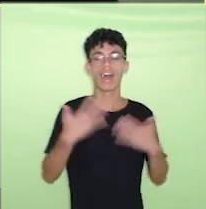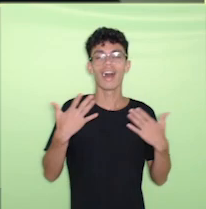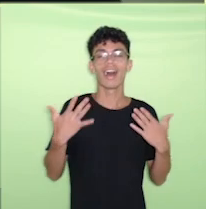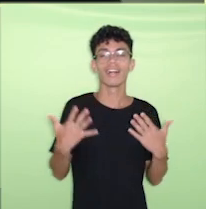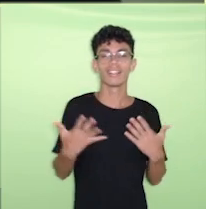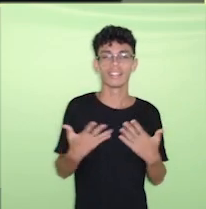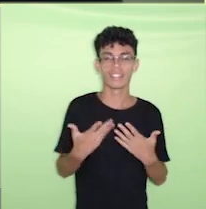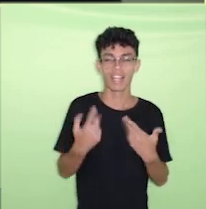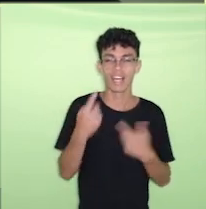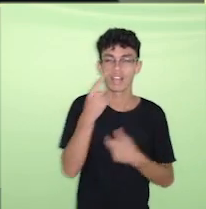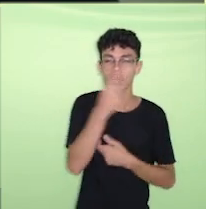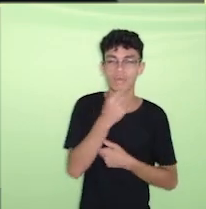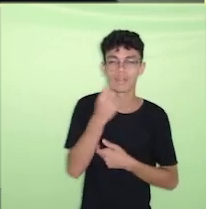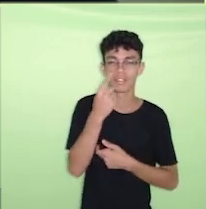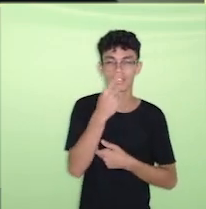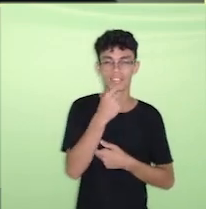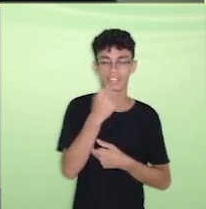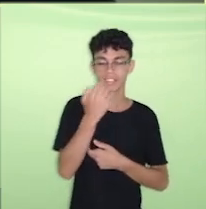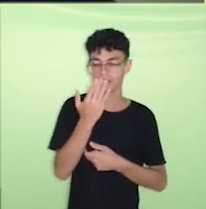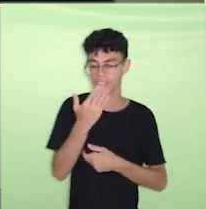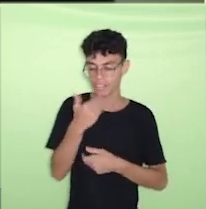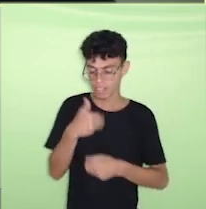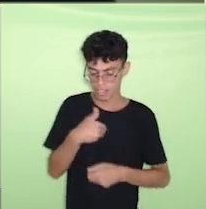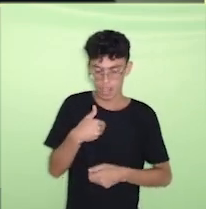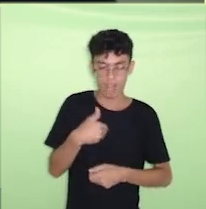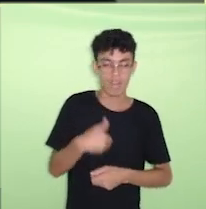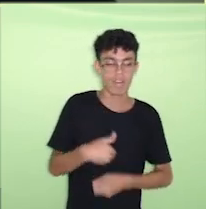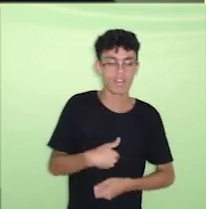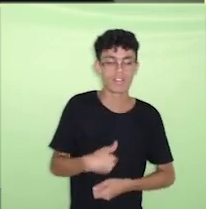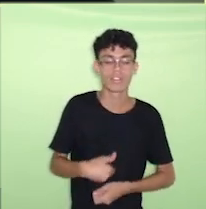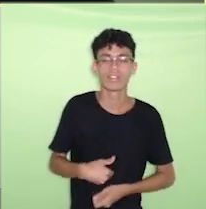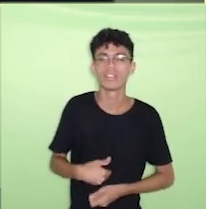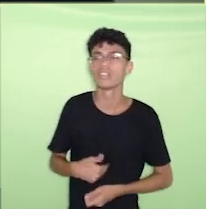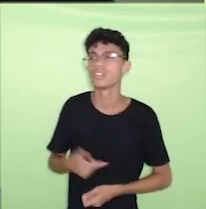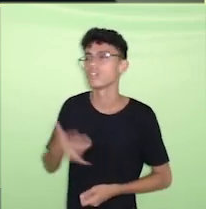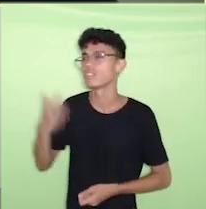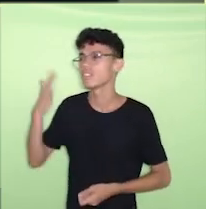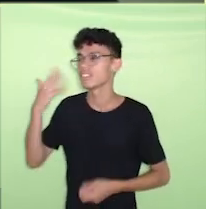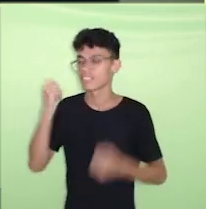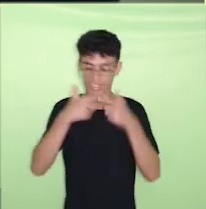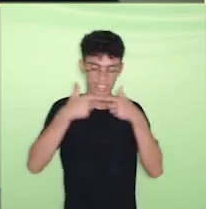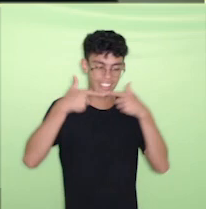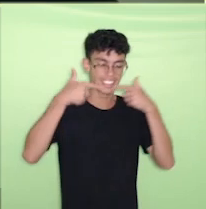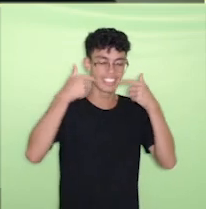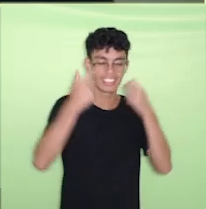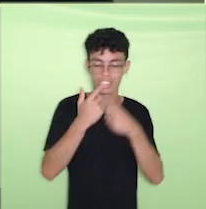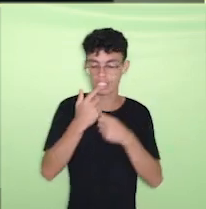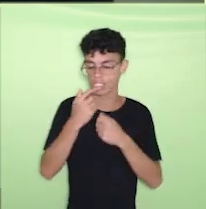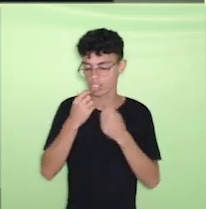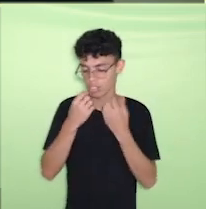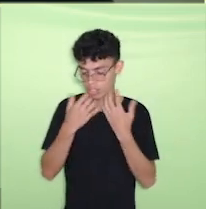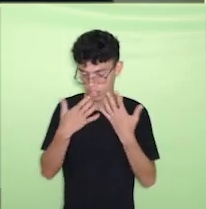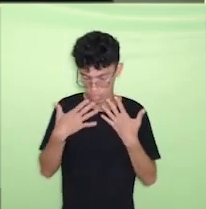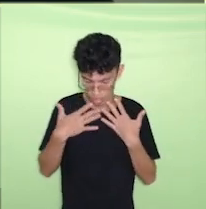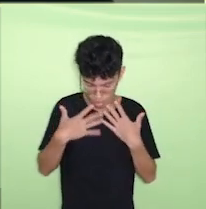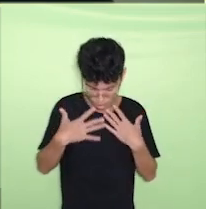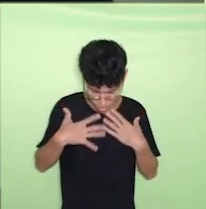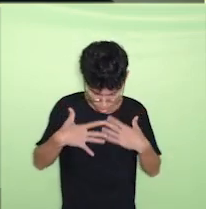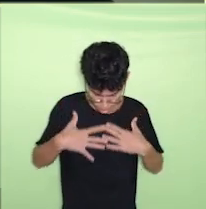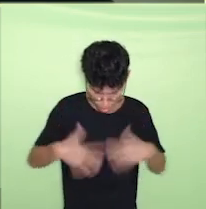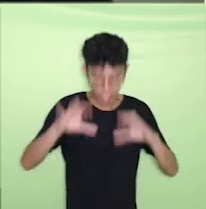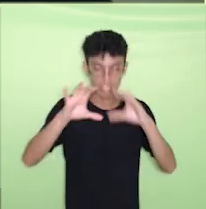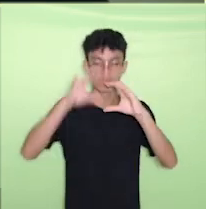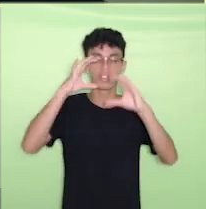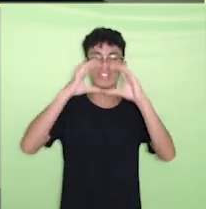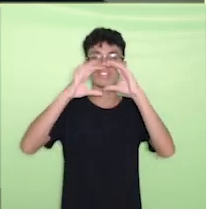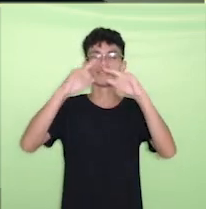A boca de uma fome antiga rindo um riso de sangue. Se pudesseis abri-la para cantar meu